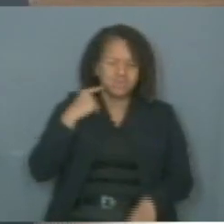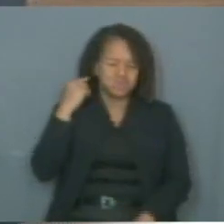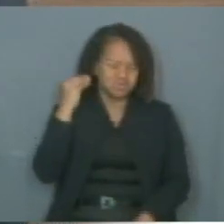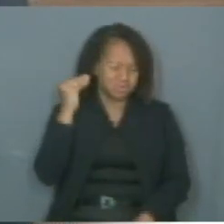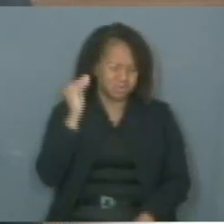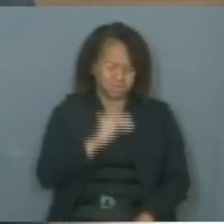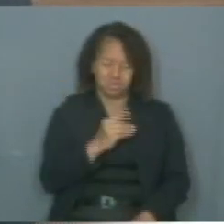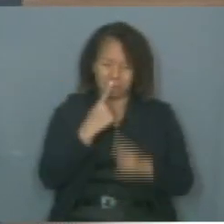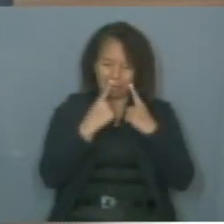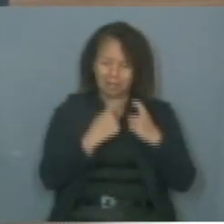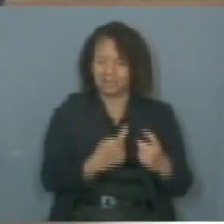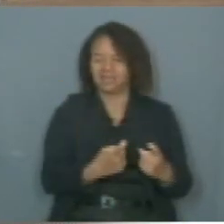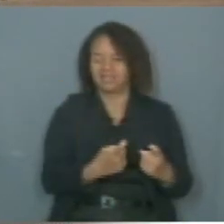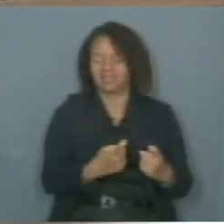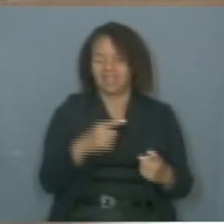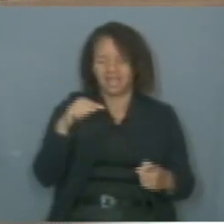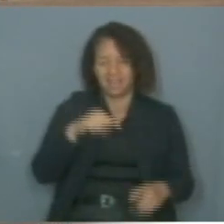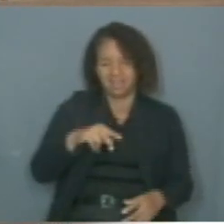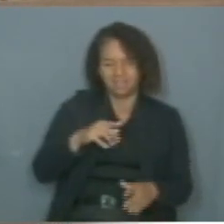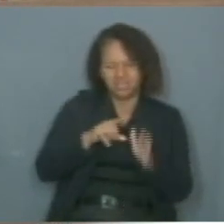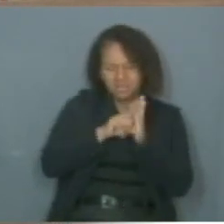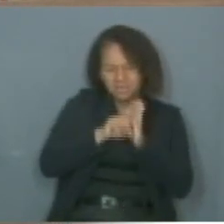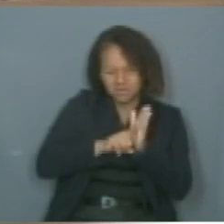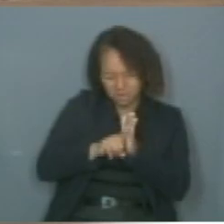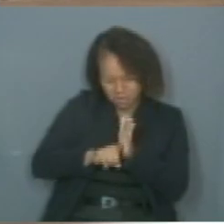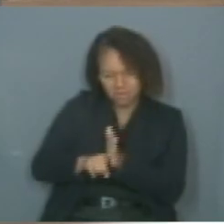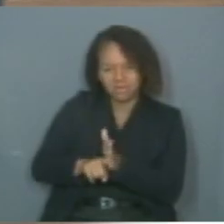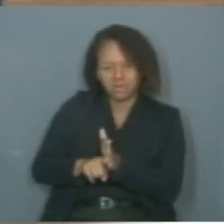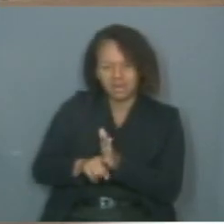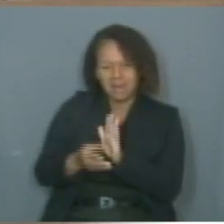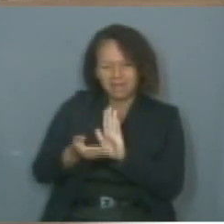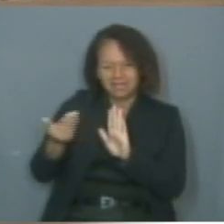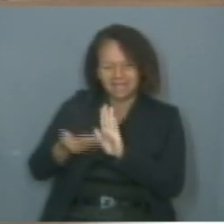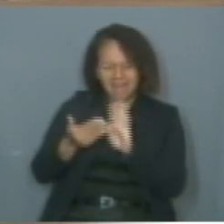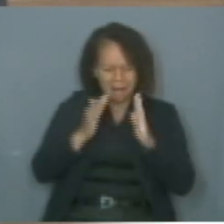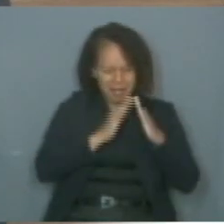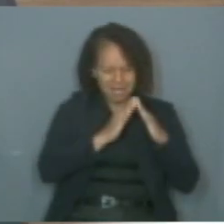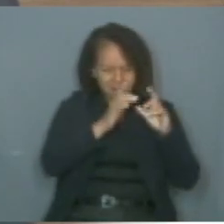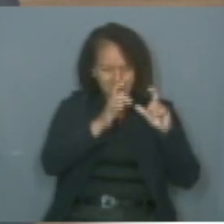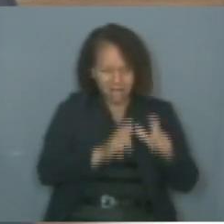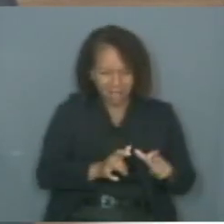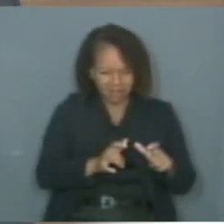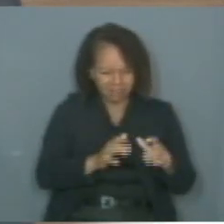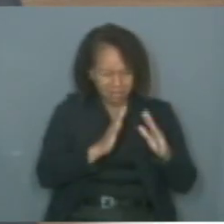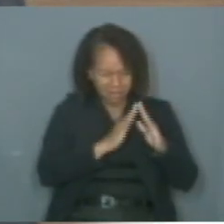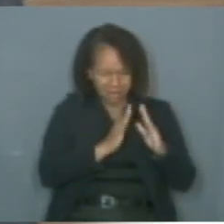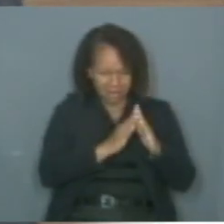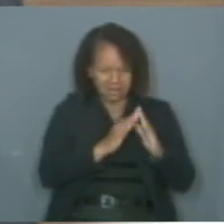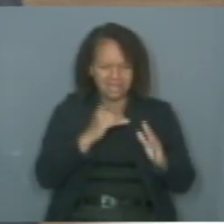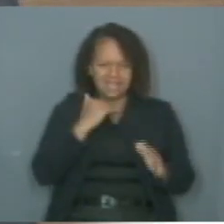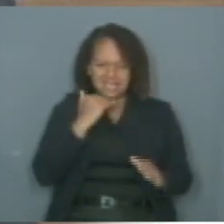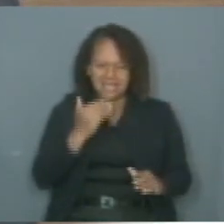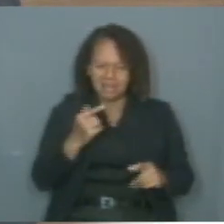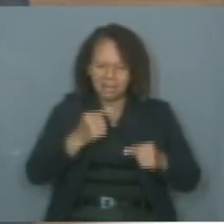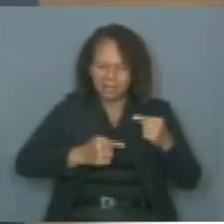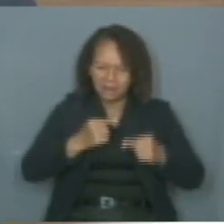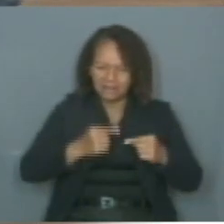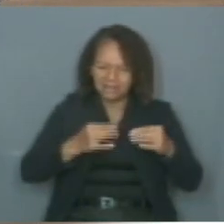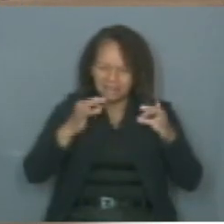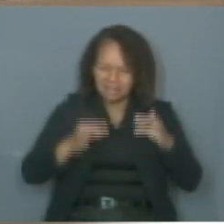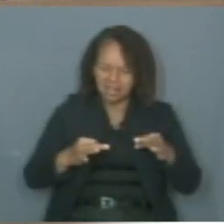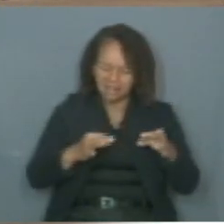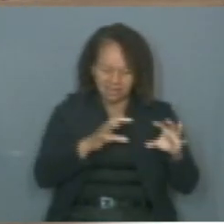aqui fazer estudo para tirar as pessoas do locais onde elas estão morando, sem uma política digna